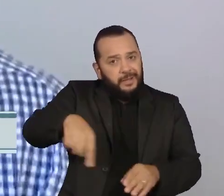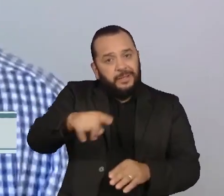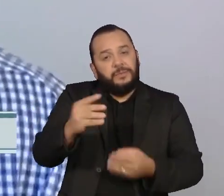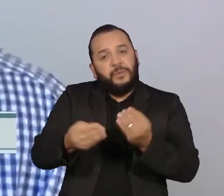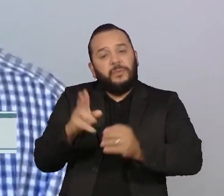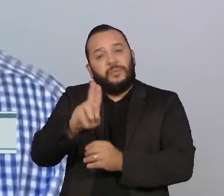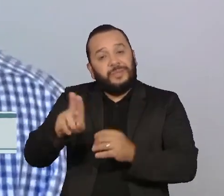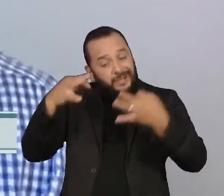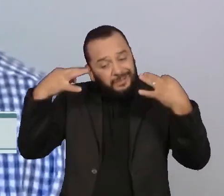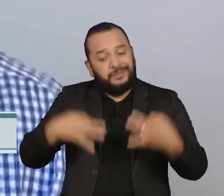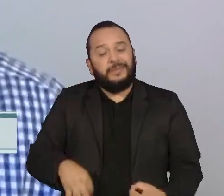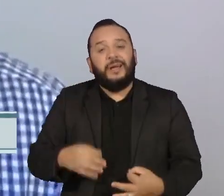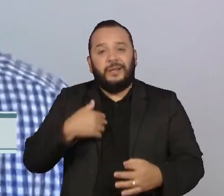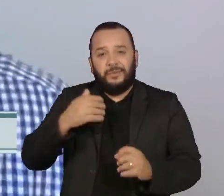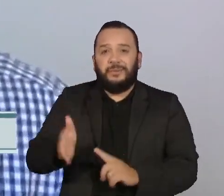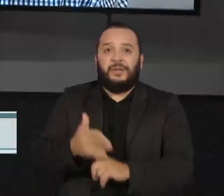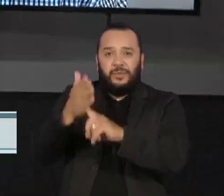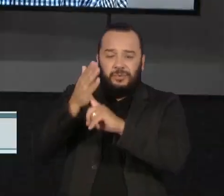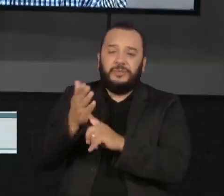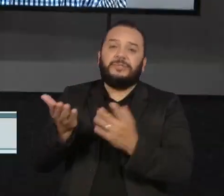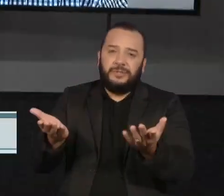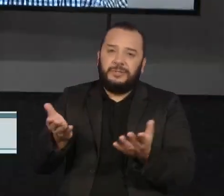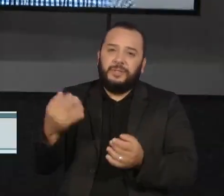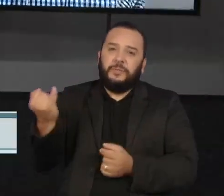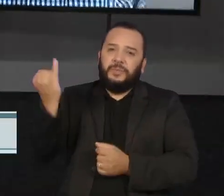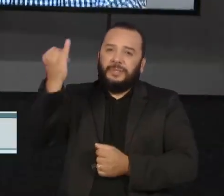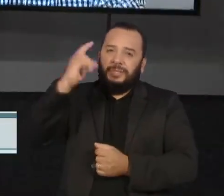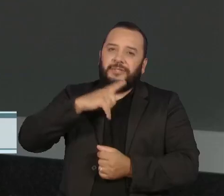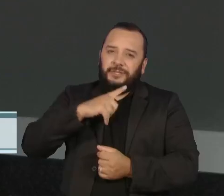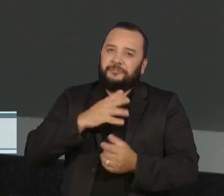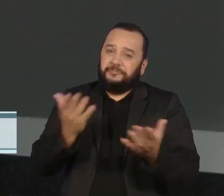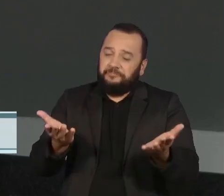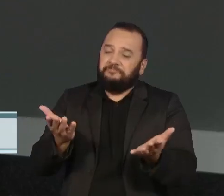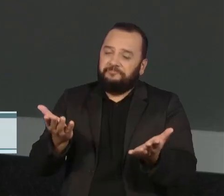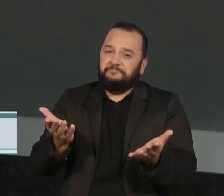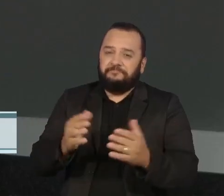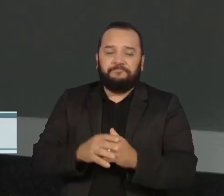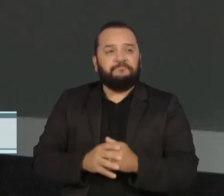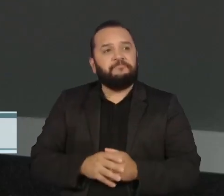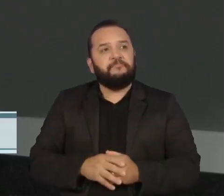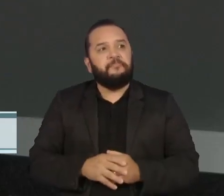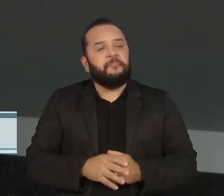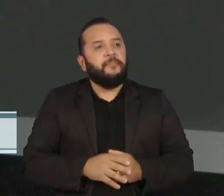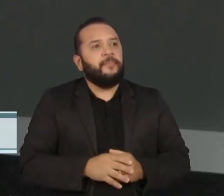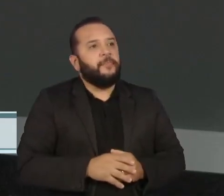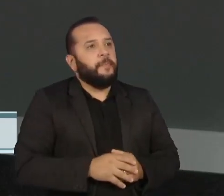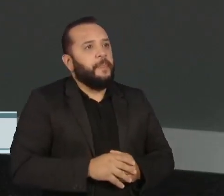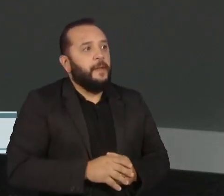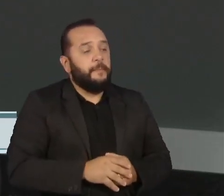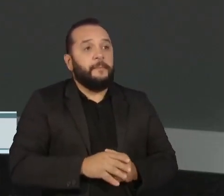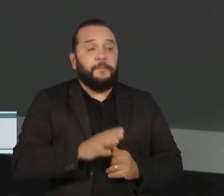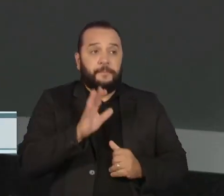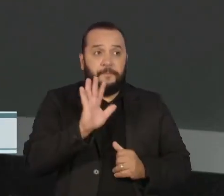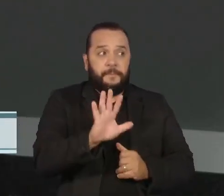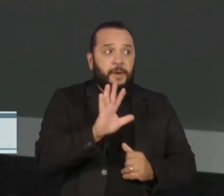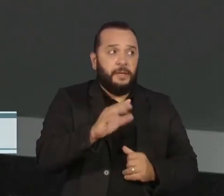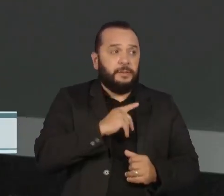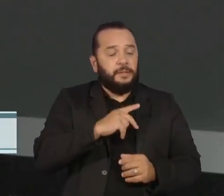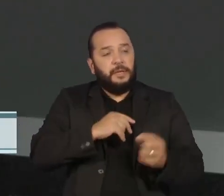adequada essa tecnologia tão importante e tão potente. E ainda há um pensamento que